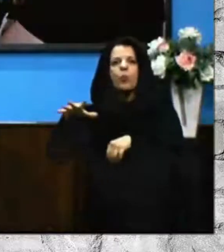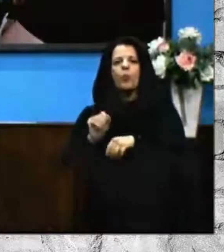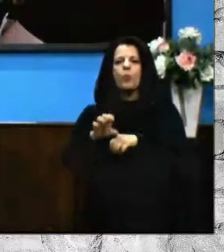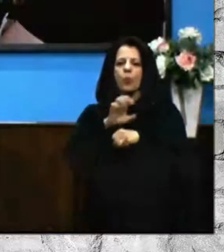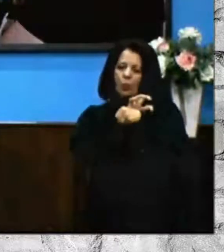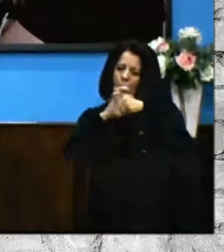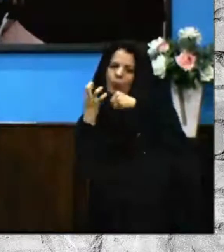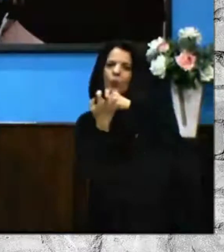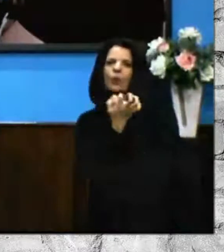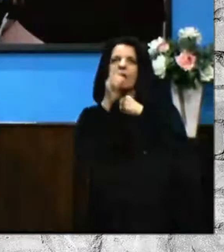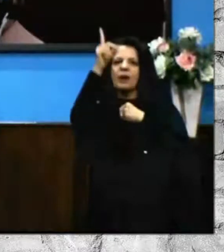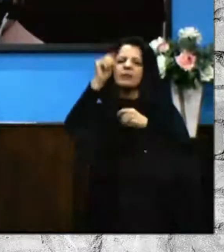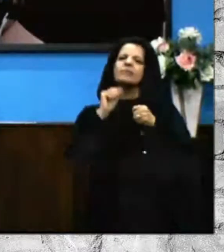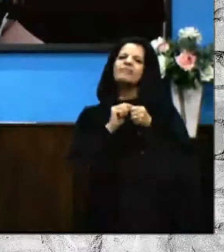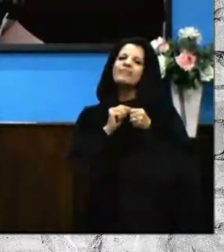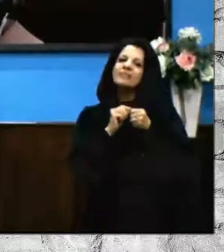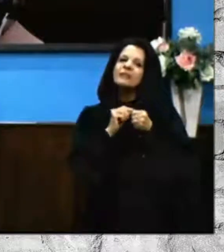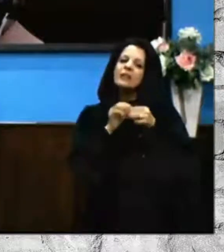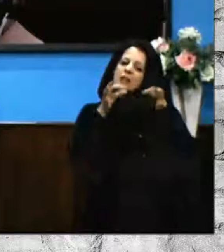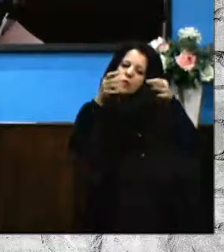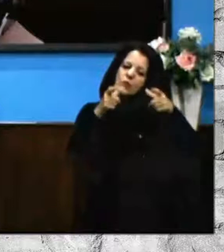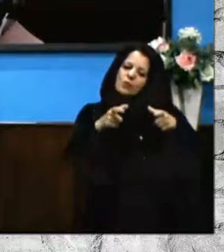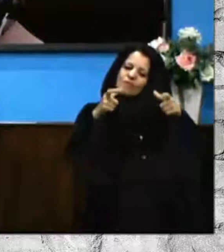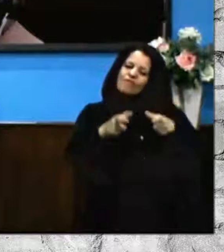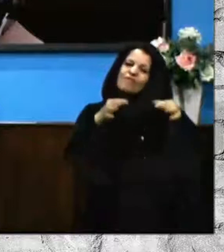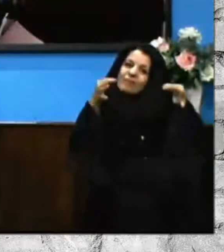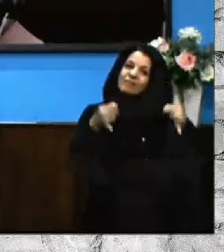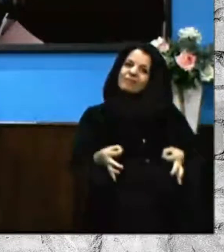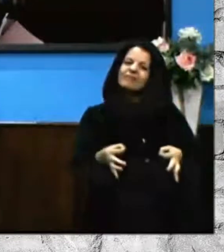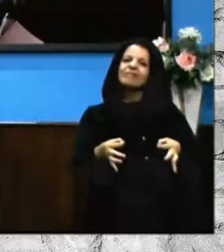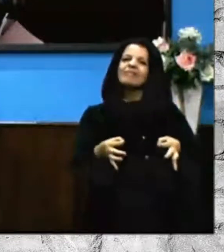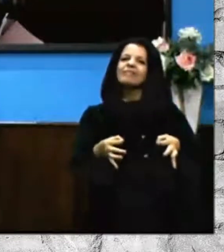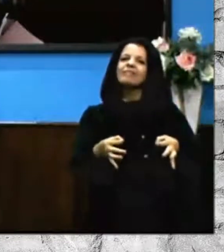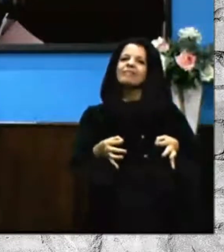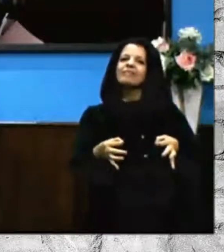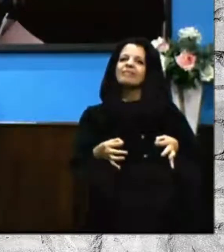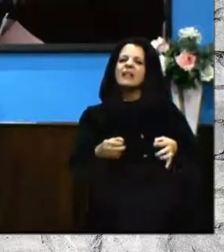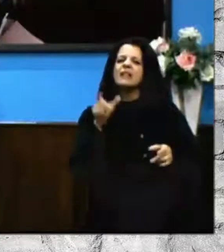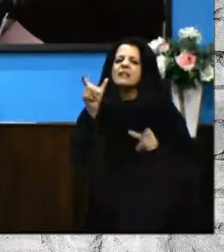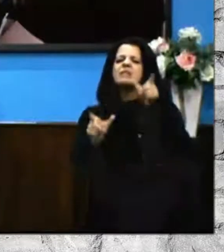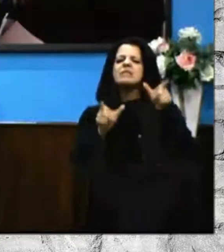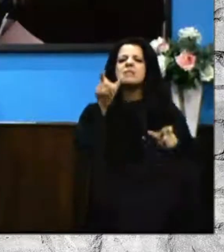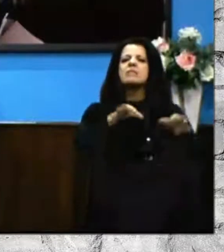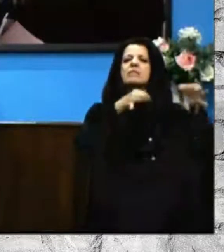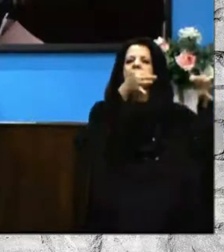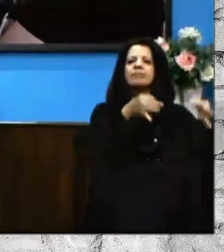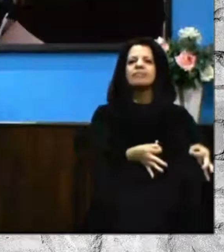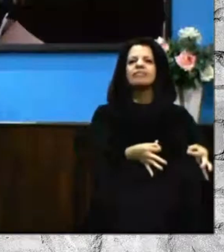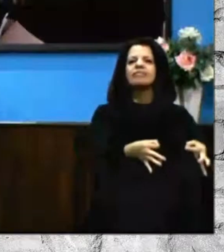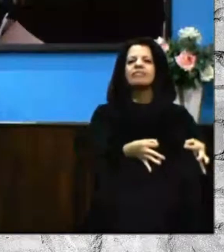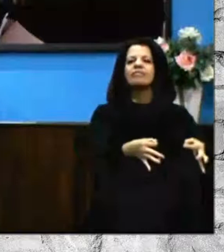quem fez. Para o lugar certo. Nos seres certos. E